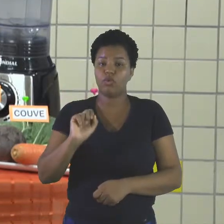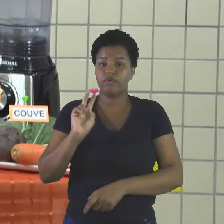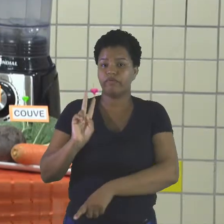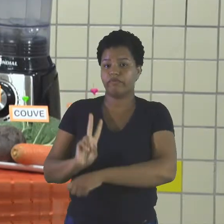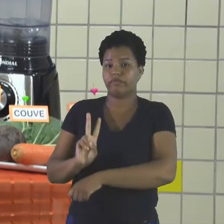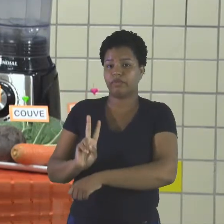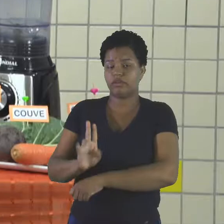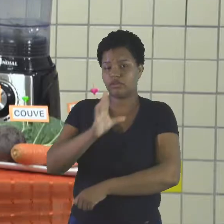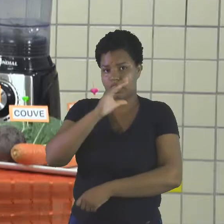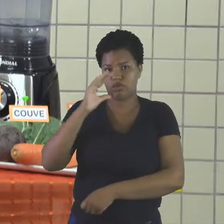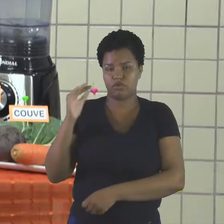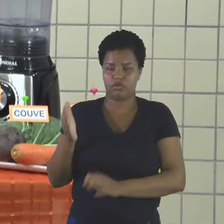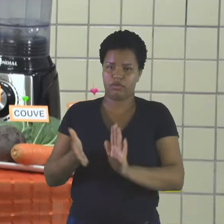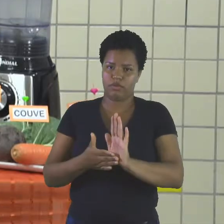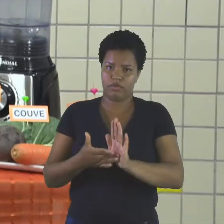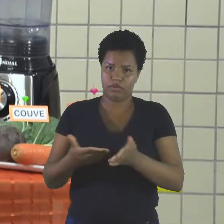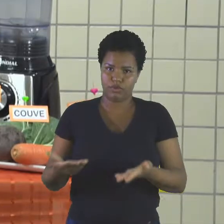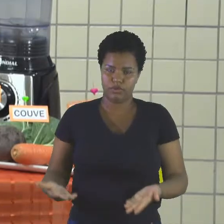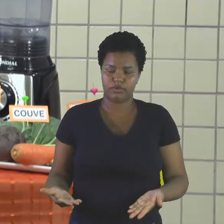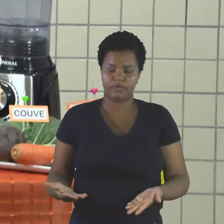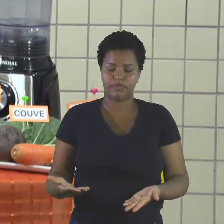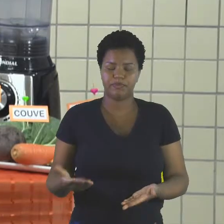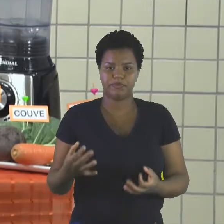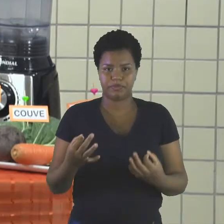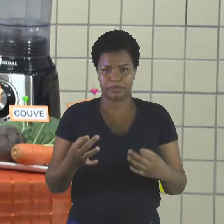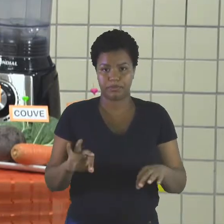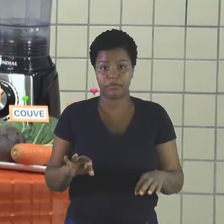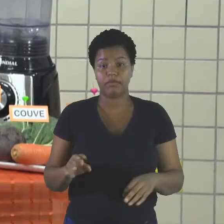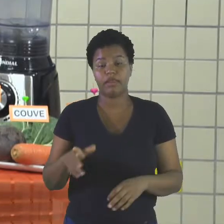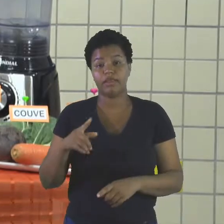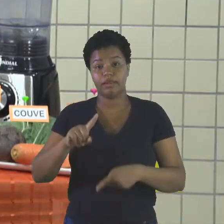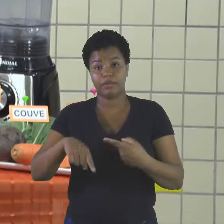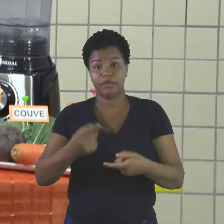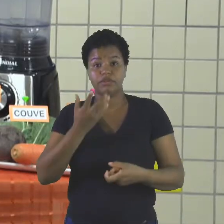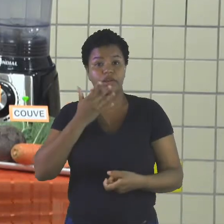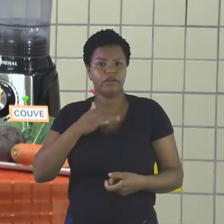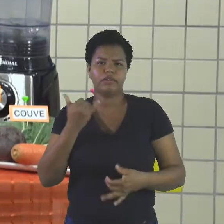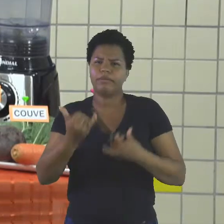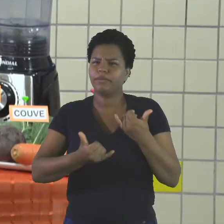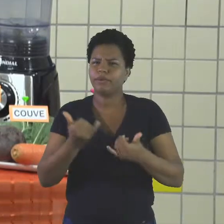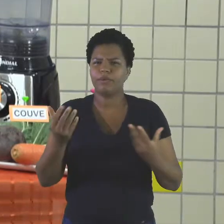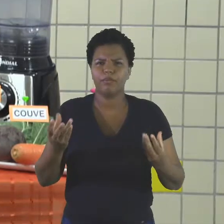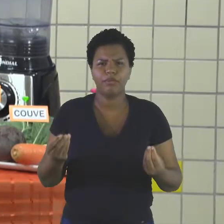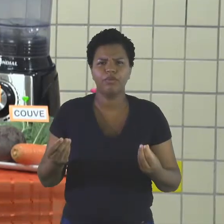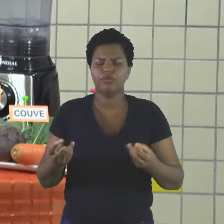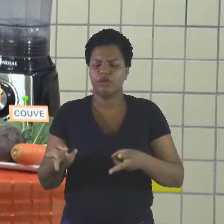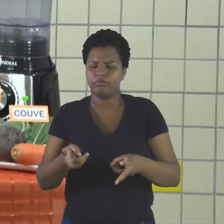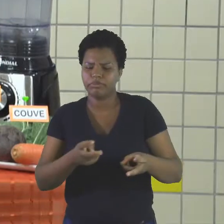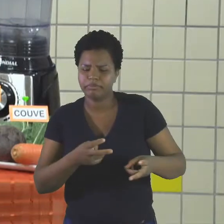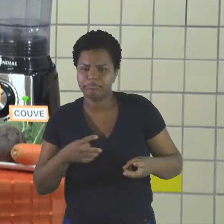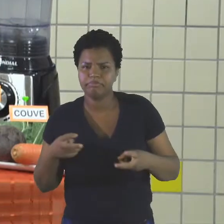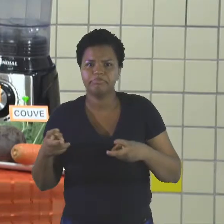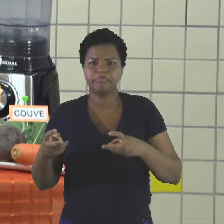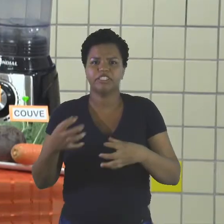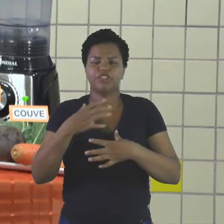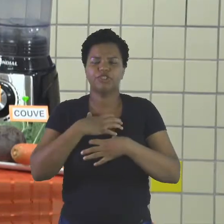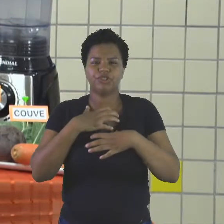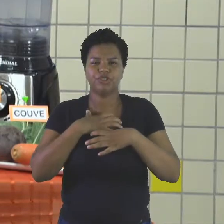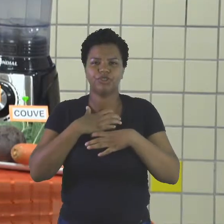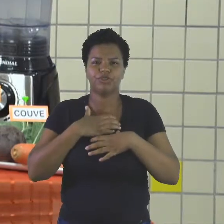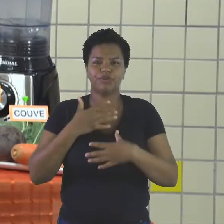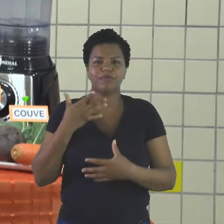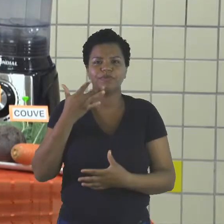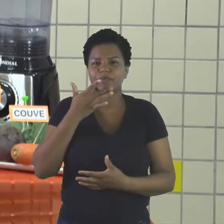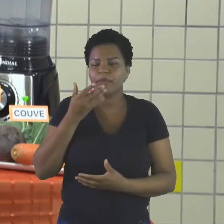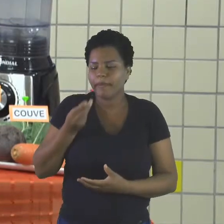adulto para essa proposta certo depois que a criança já Brincou bastante já explorou já sentiu também